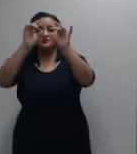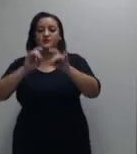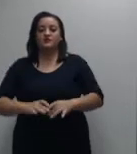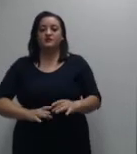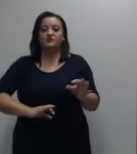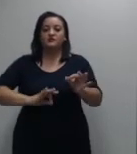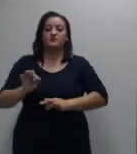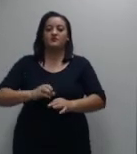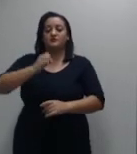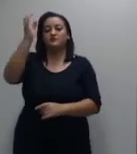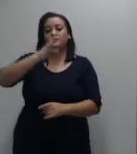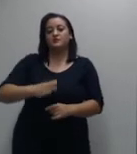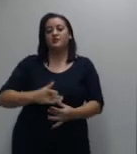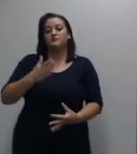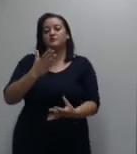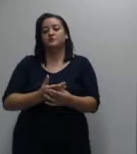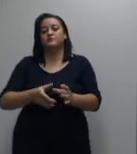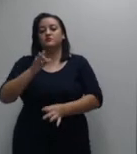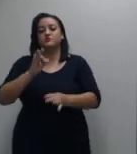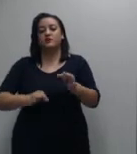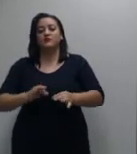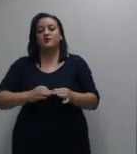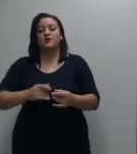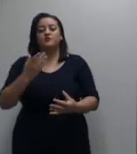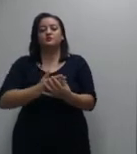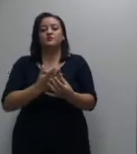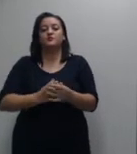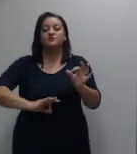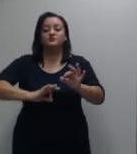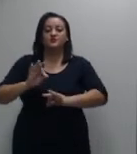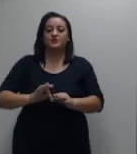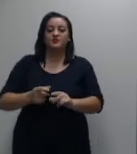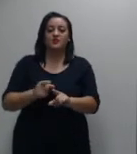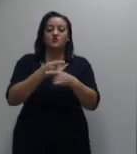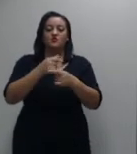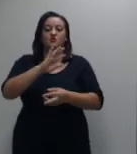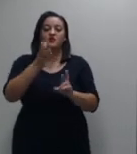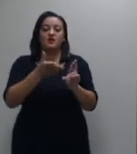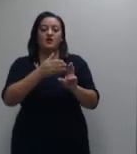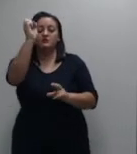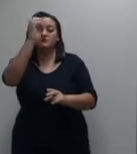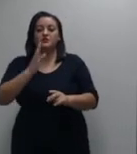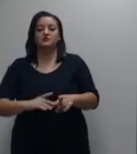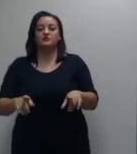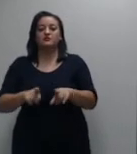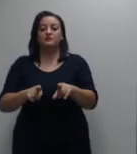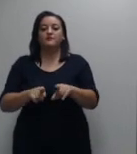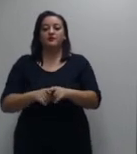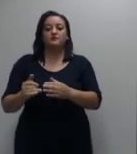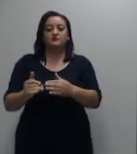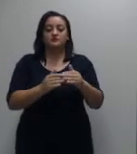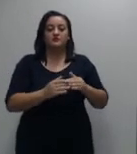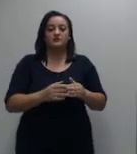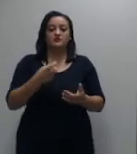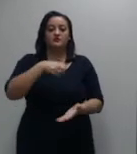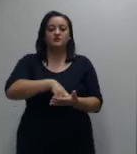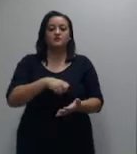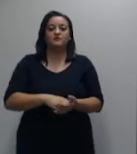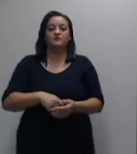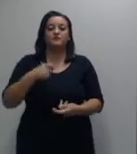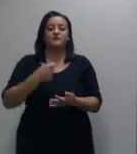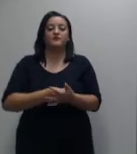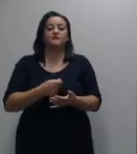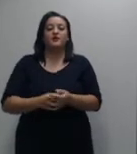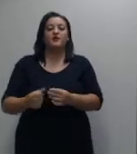brasileira para o processamento e julgamento de ação civil ajuizada contra ela do Brasil e na sua condenação à restituição dos valores